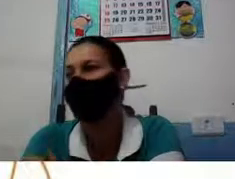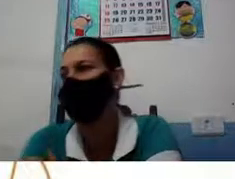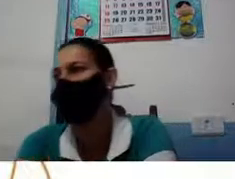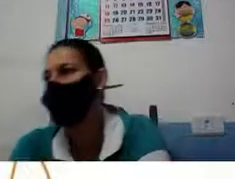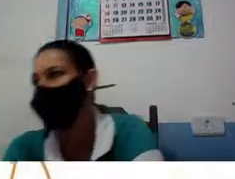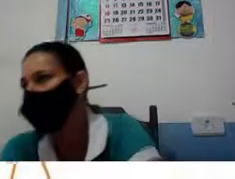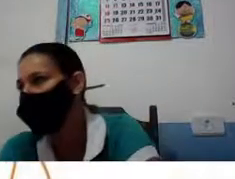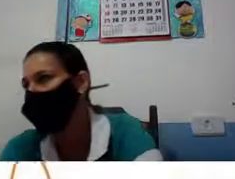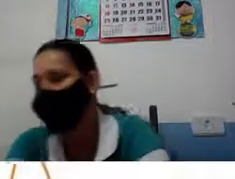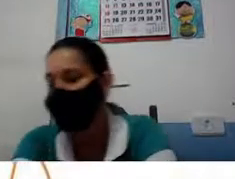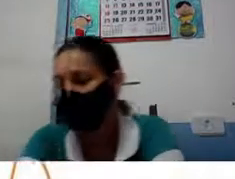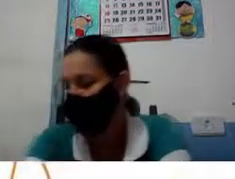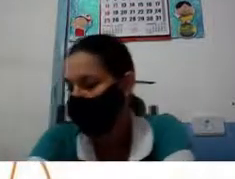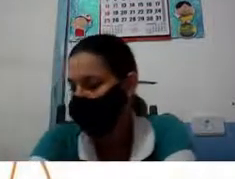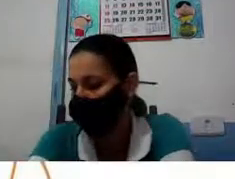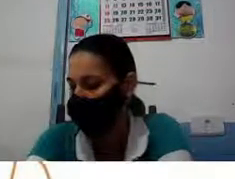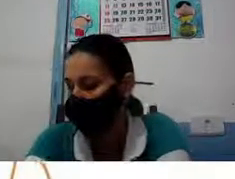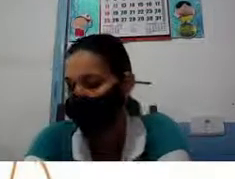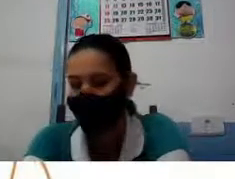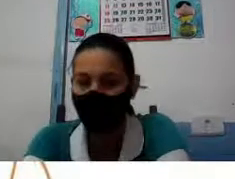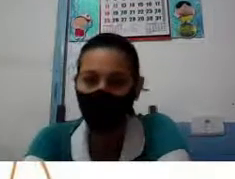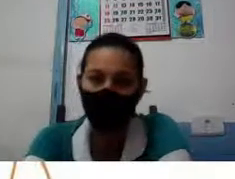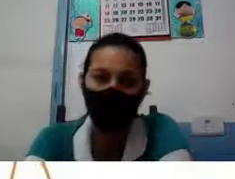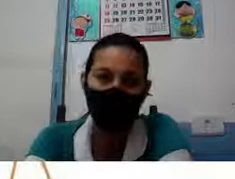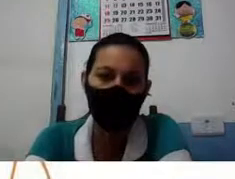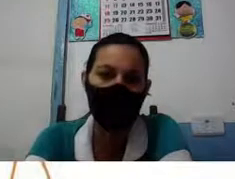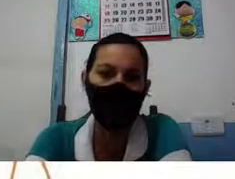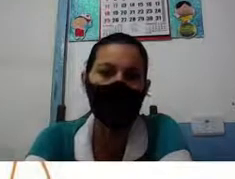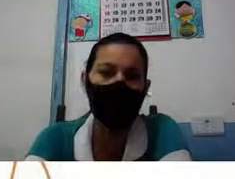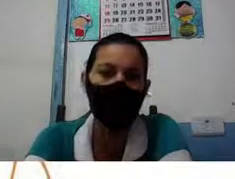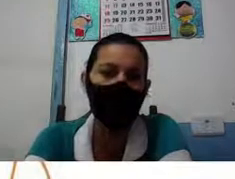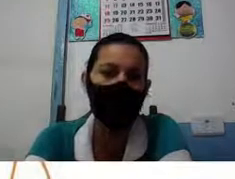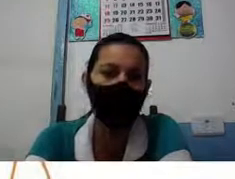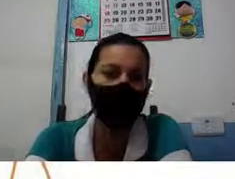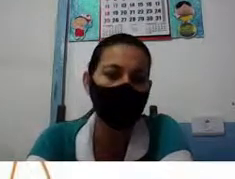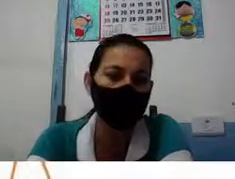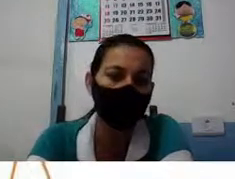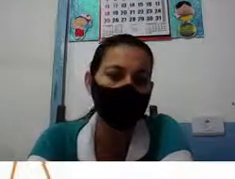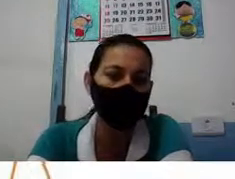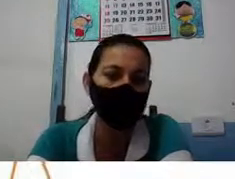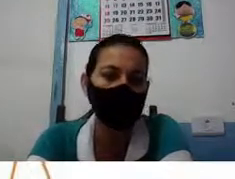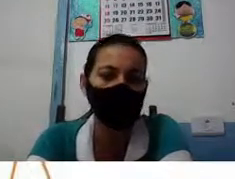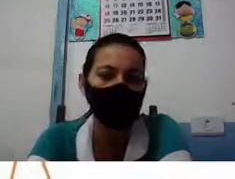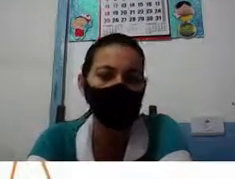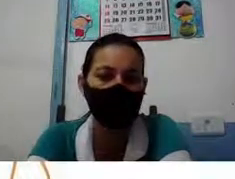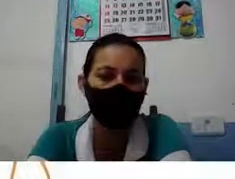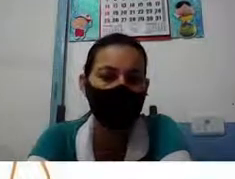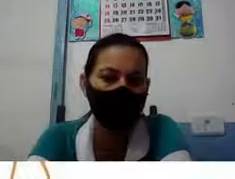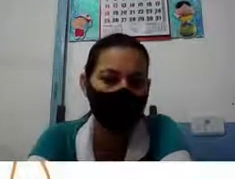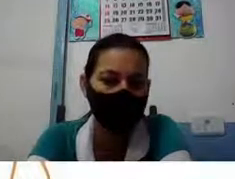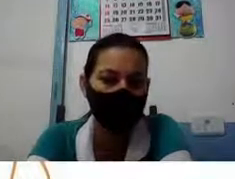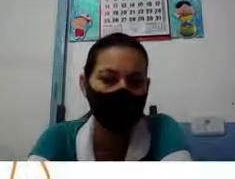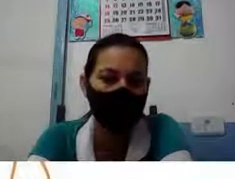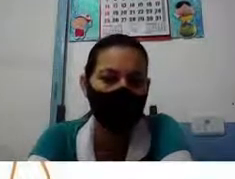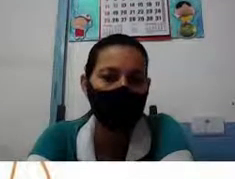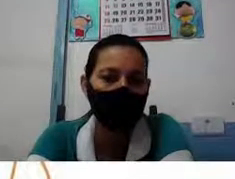Então, gente, bom dia, né? Então, hoje literatura, a gente vai falar um pouco sobre barroco, tá? Vamos lá para nossa